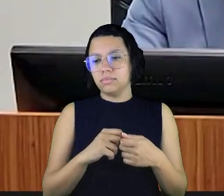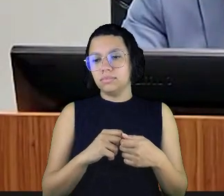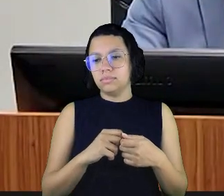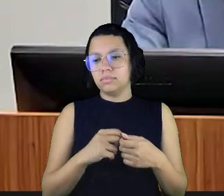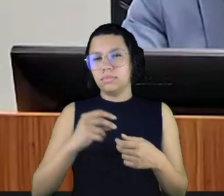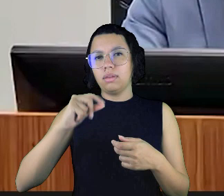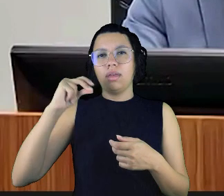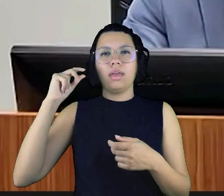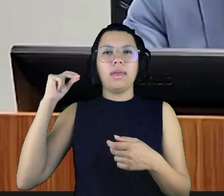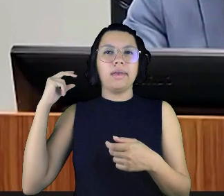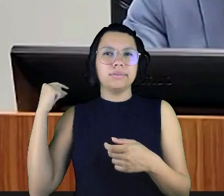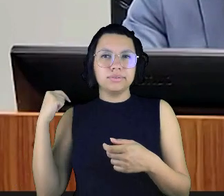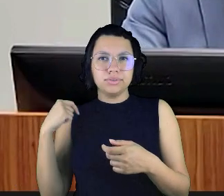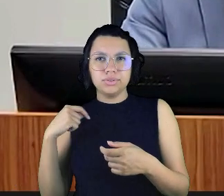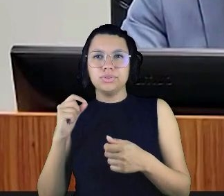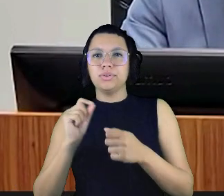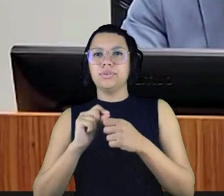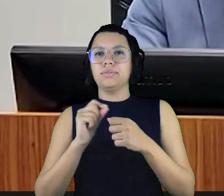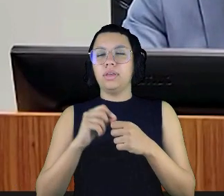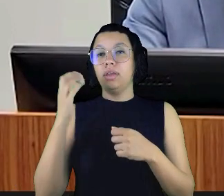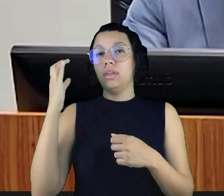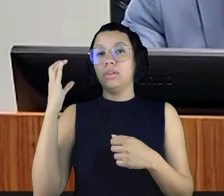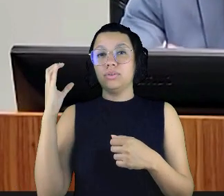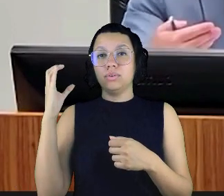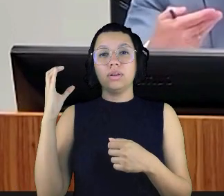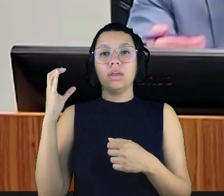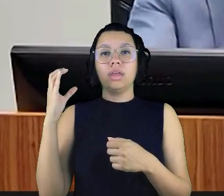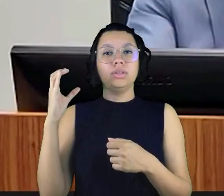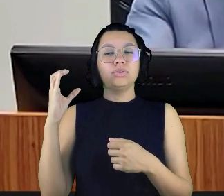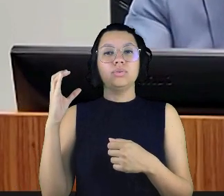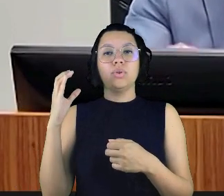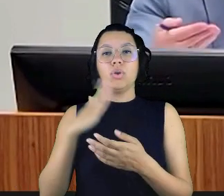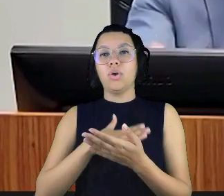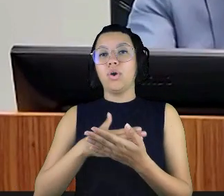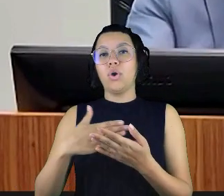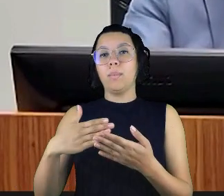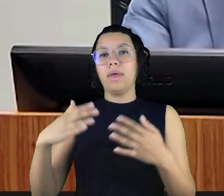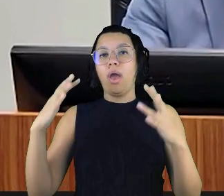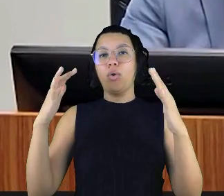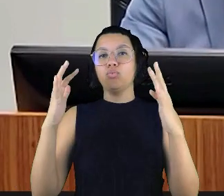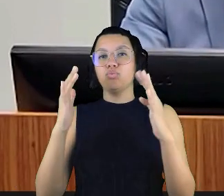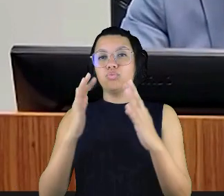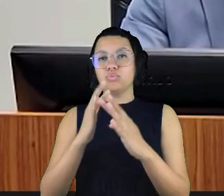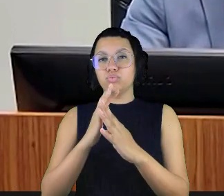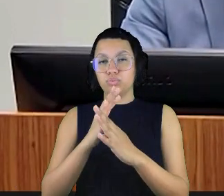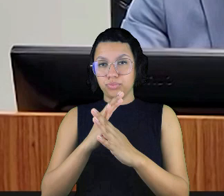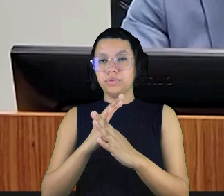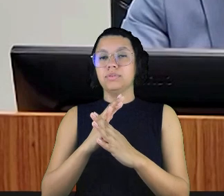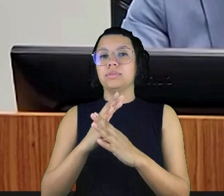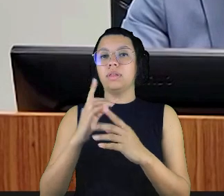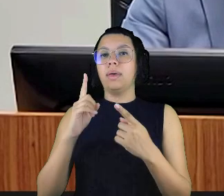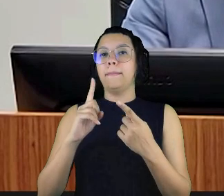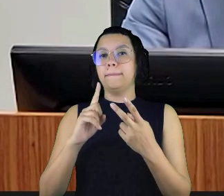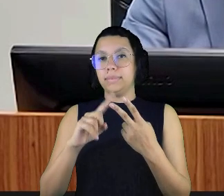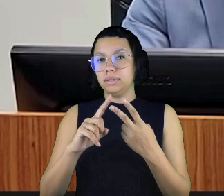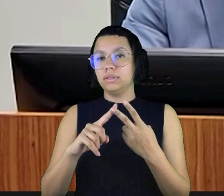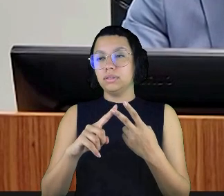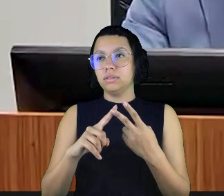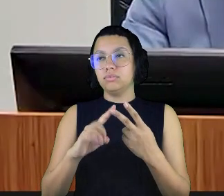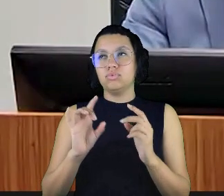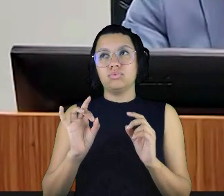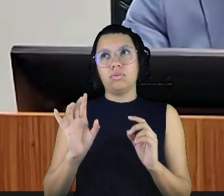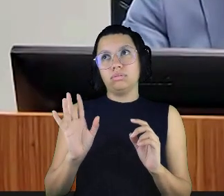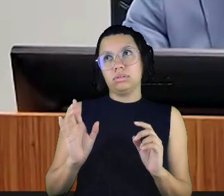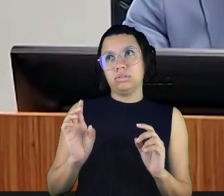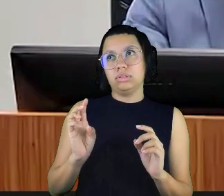passa a fluir, né, a prescrição, salvo, naturalmente, a superveniência de alguma causa